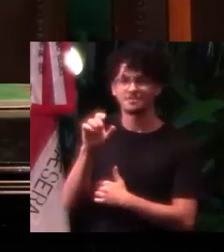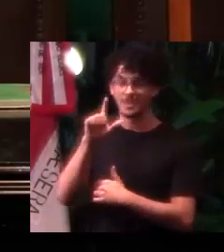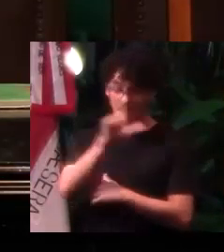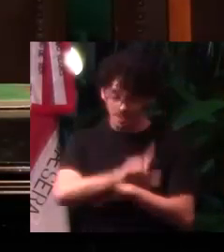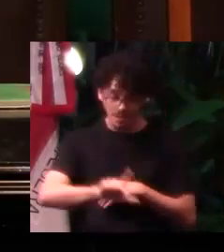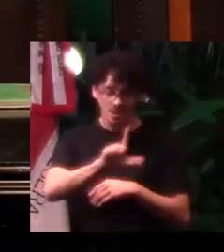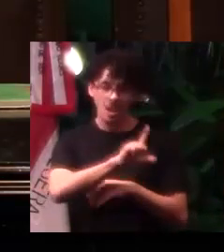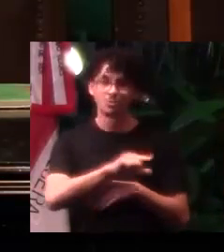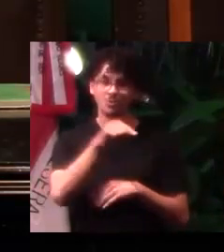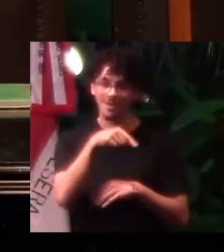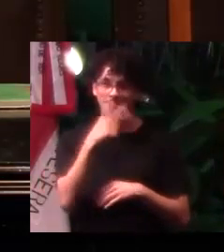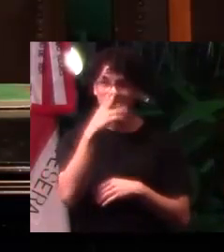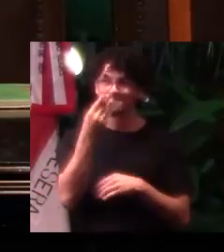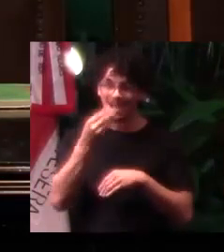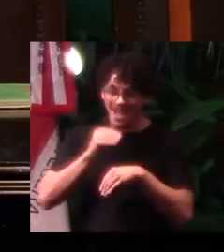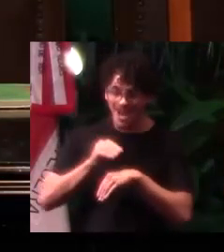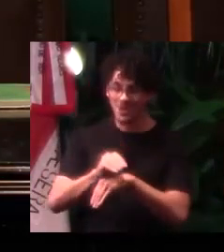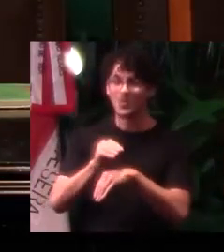é? E